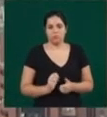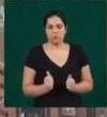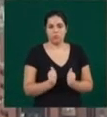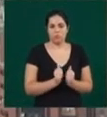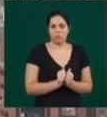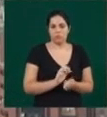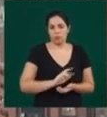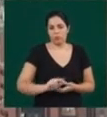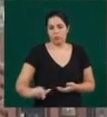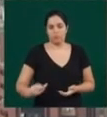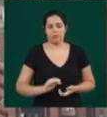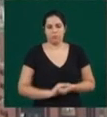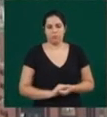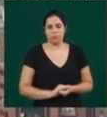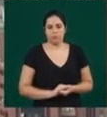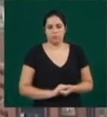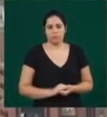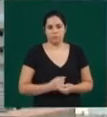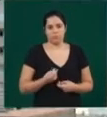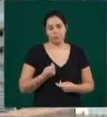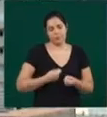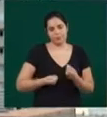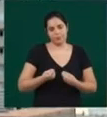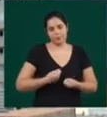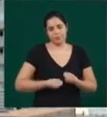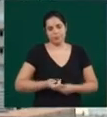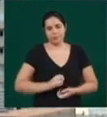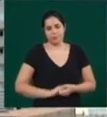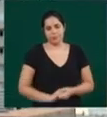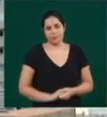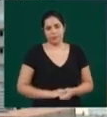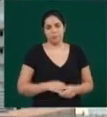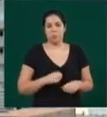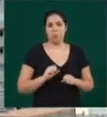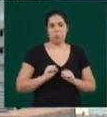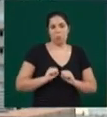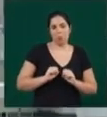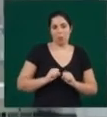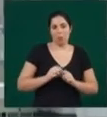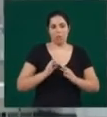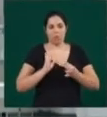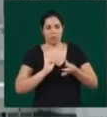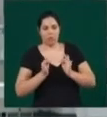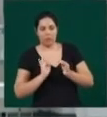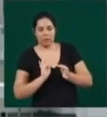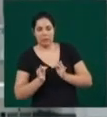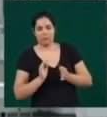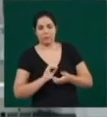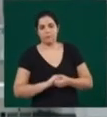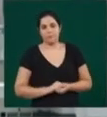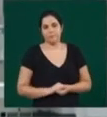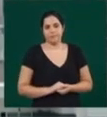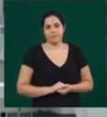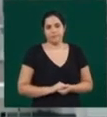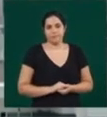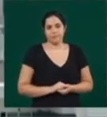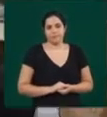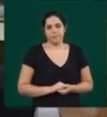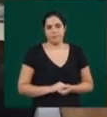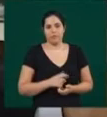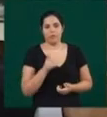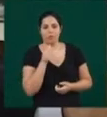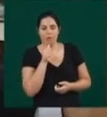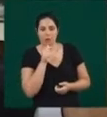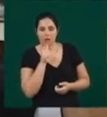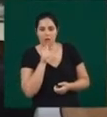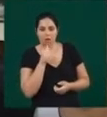outras soluções quando o assunto é economia. Vale recorrer à tecnologia, por exemplo, e também ao consumo consciente de água. O que